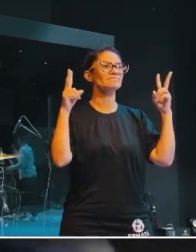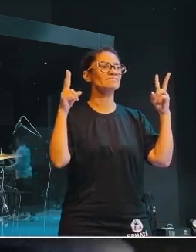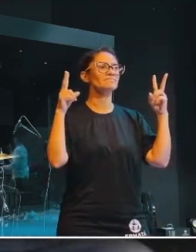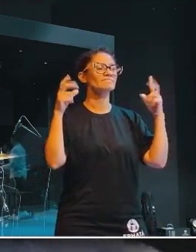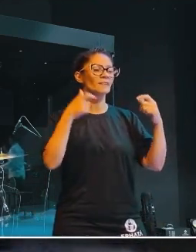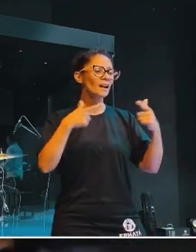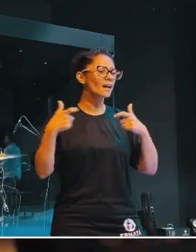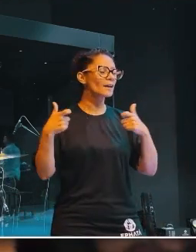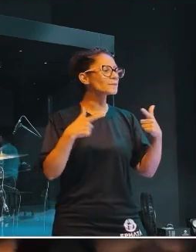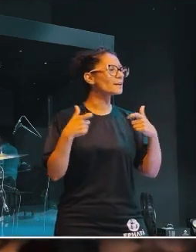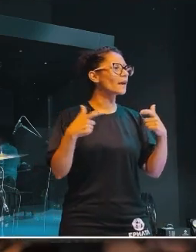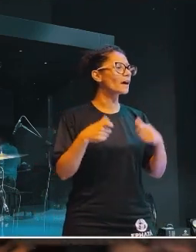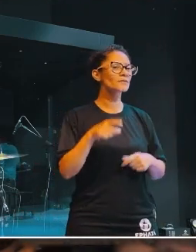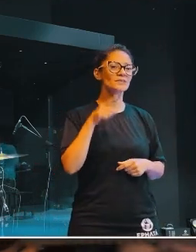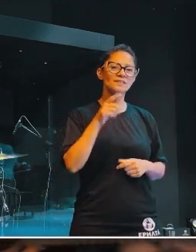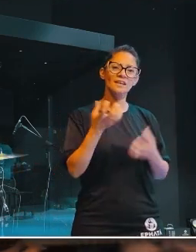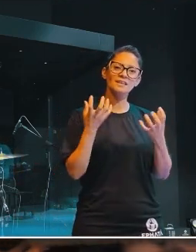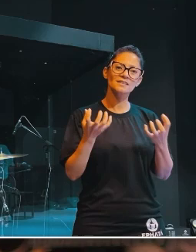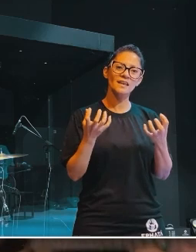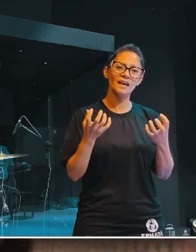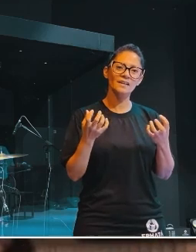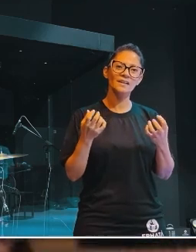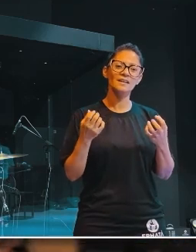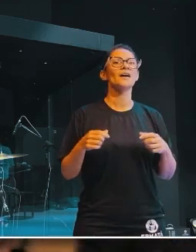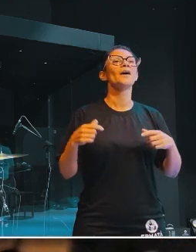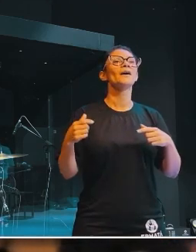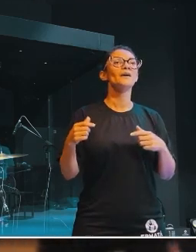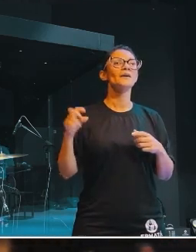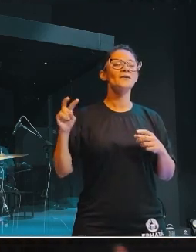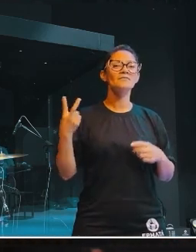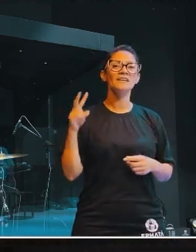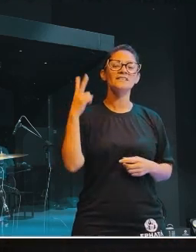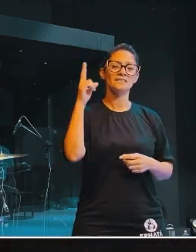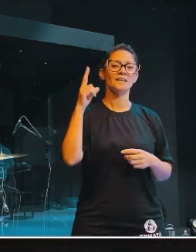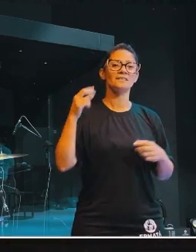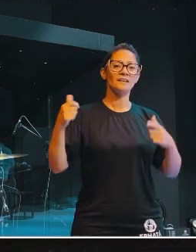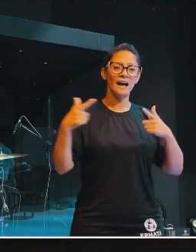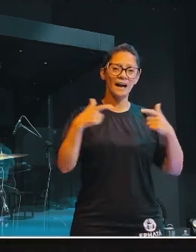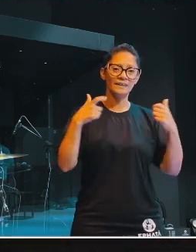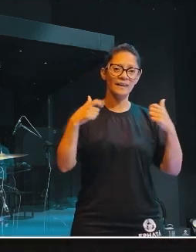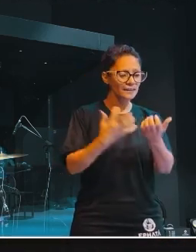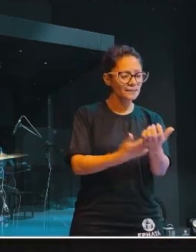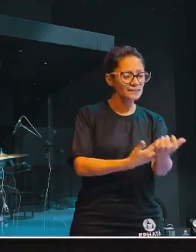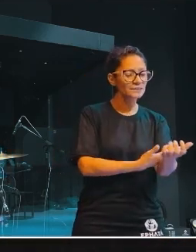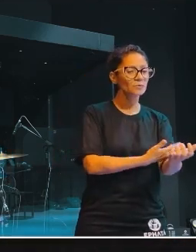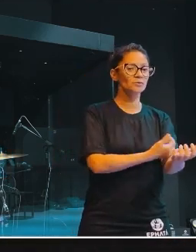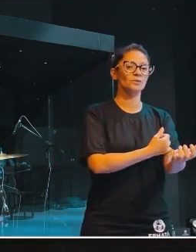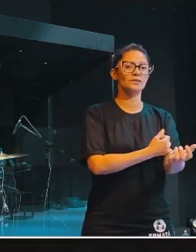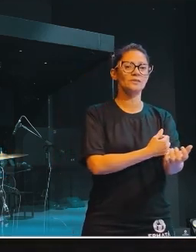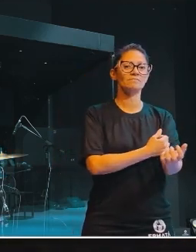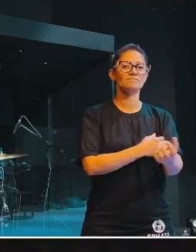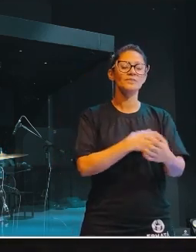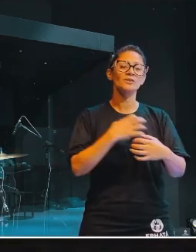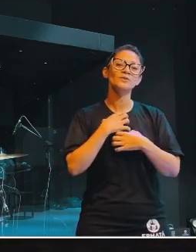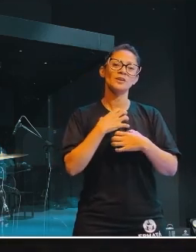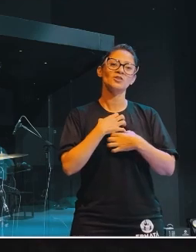vencer essa guerra nas tuas emoções e nos teus sentimentos, olha para mim, você vai ferir pessoas.